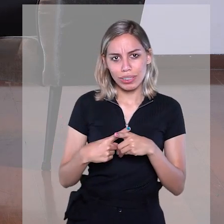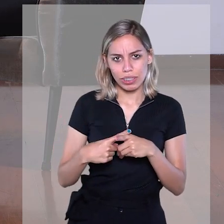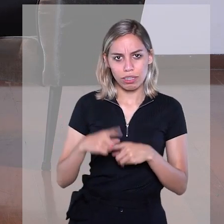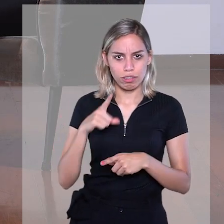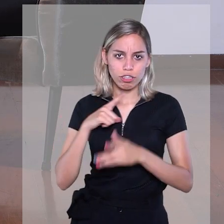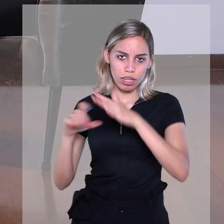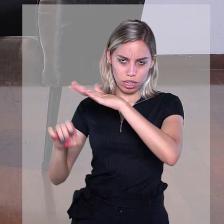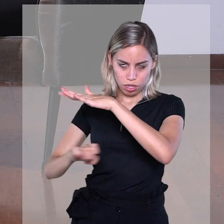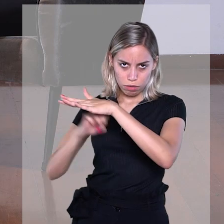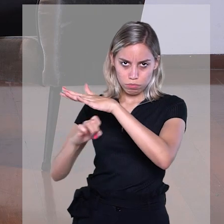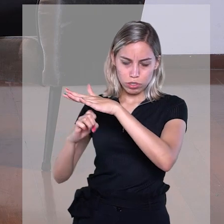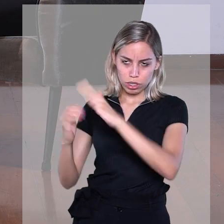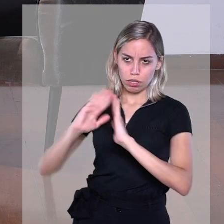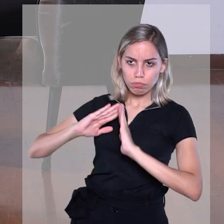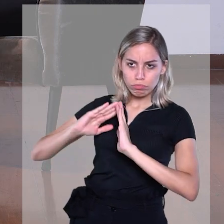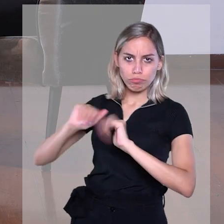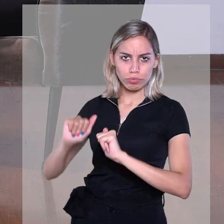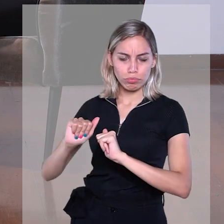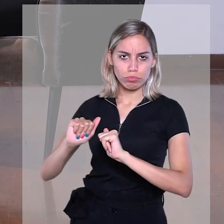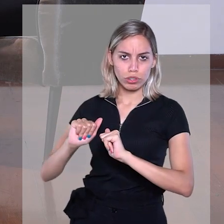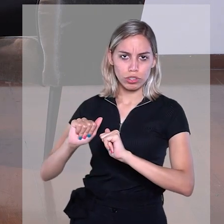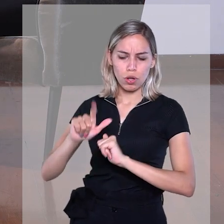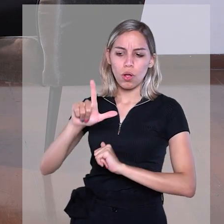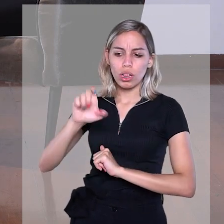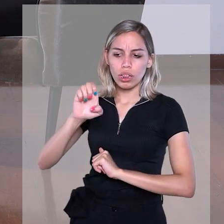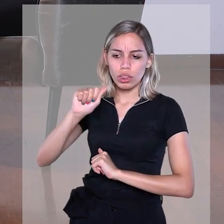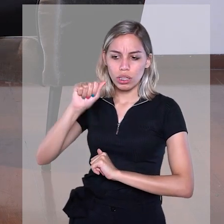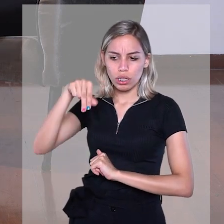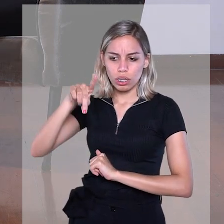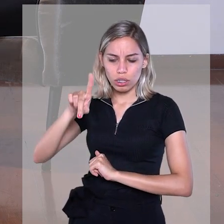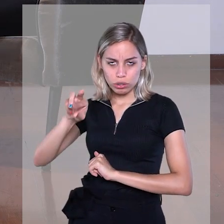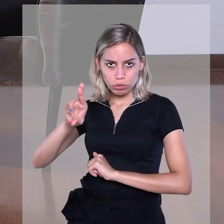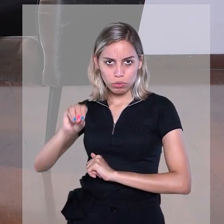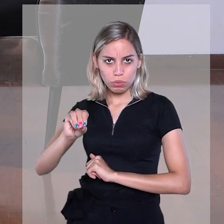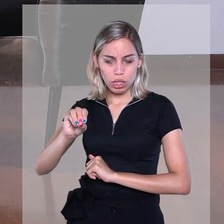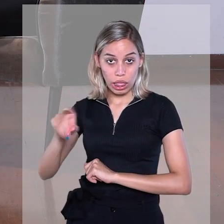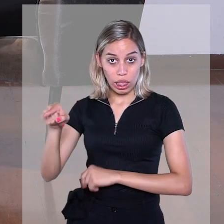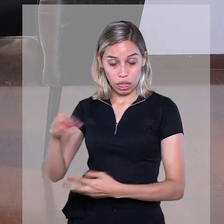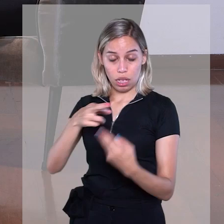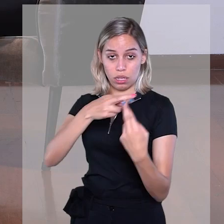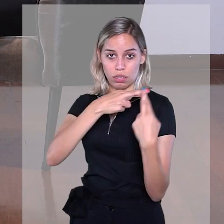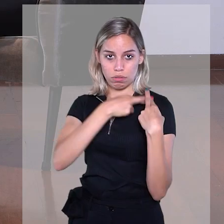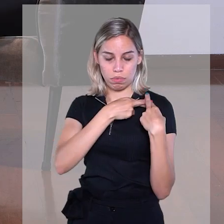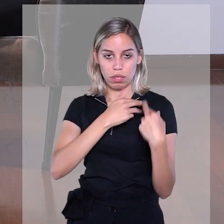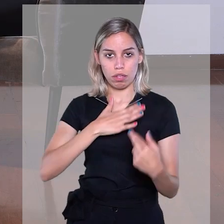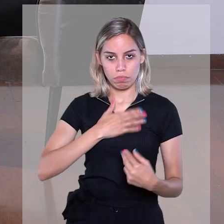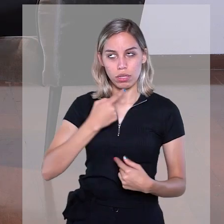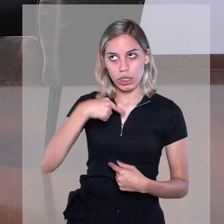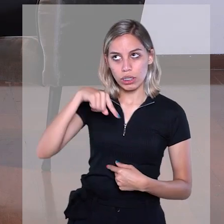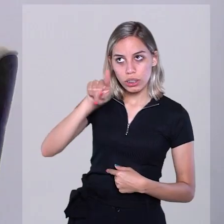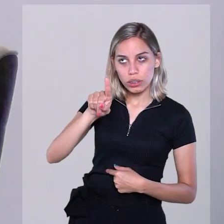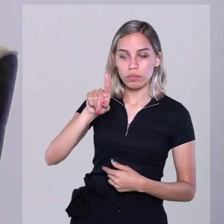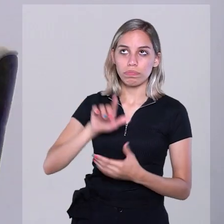editor Leandro Sarmates, que foi o responsável pela minha ida